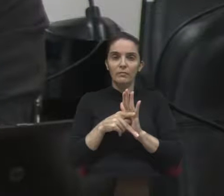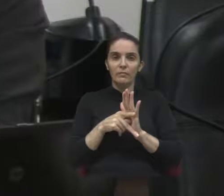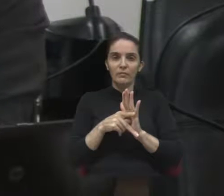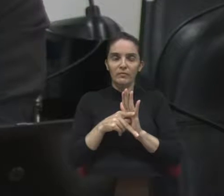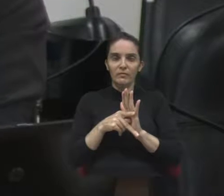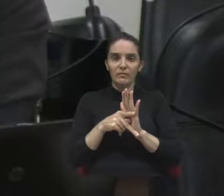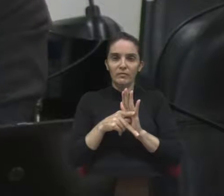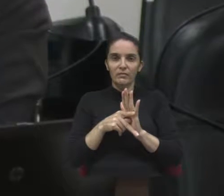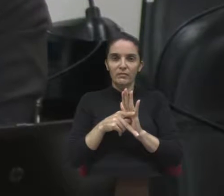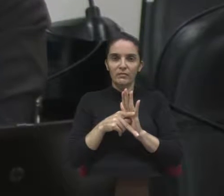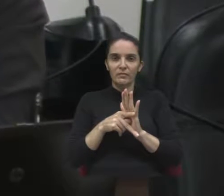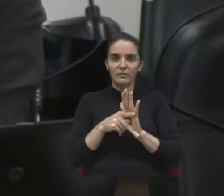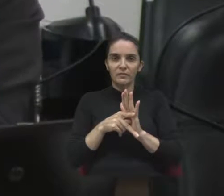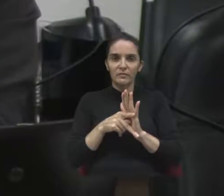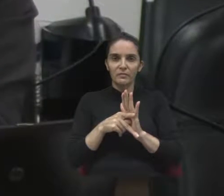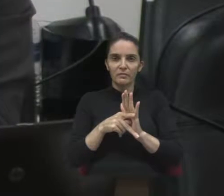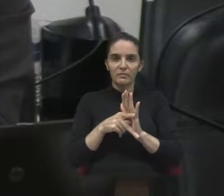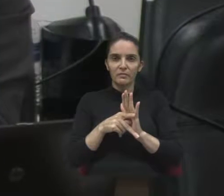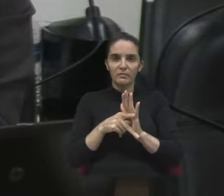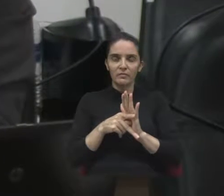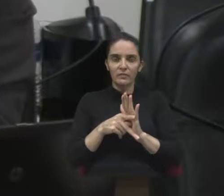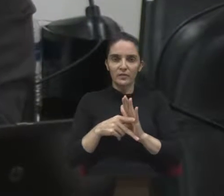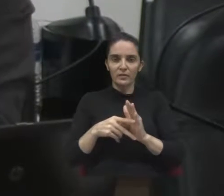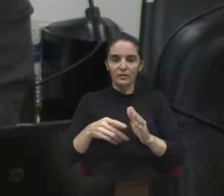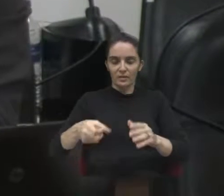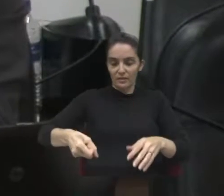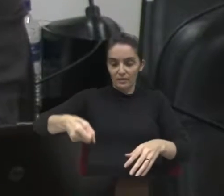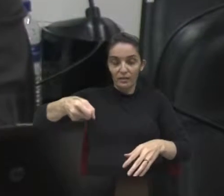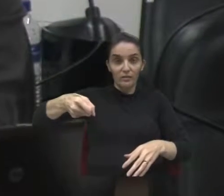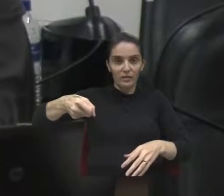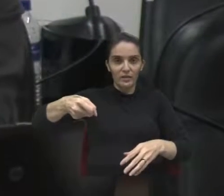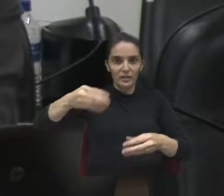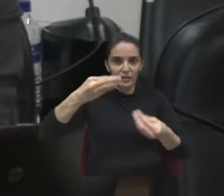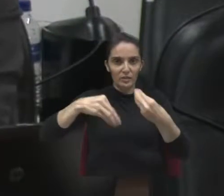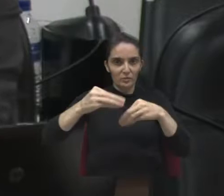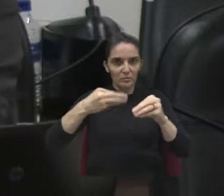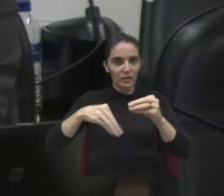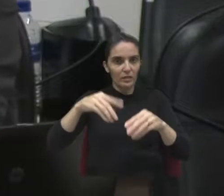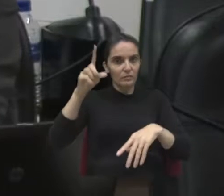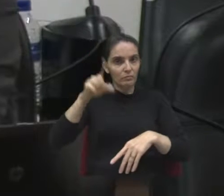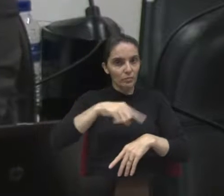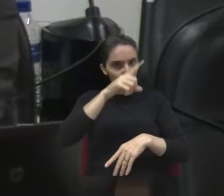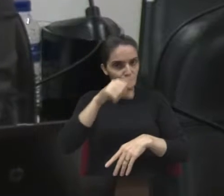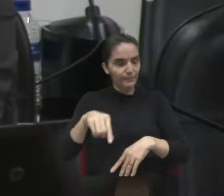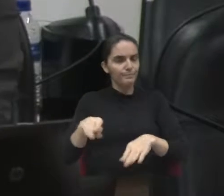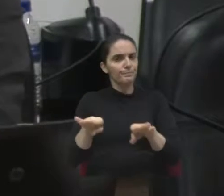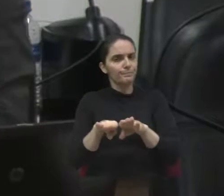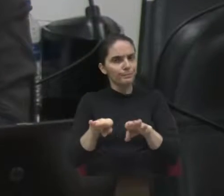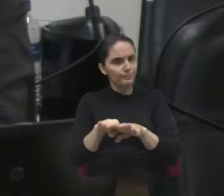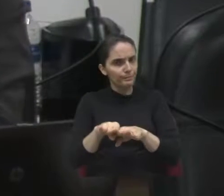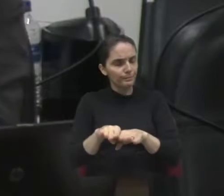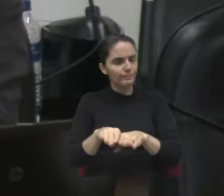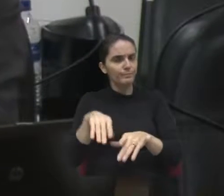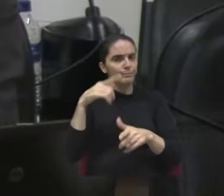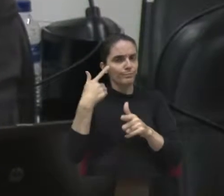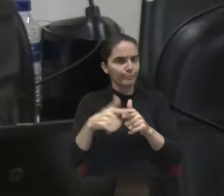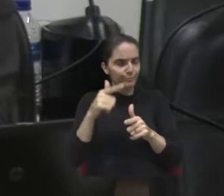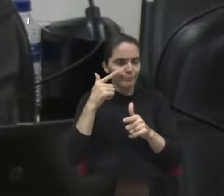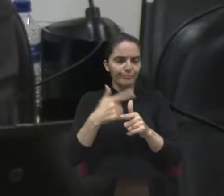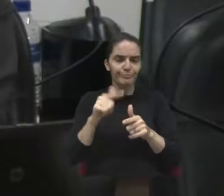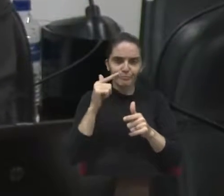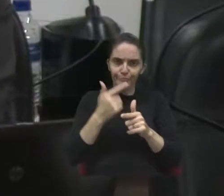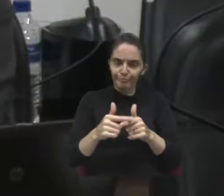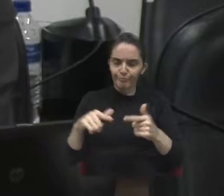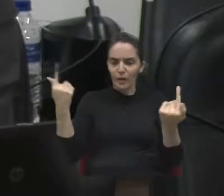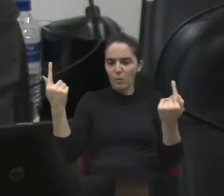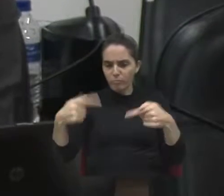proibição da distribuição de sacolas plásticas nos supermercados também gerou um grande dilema, um grande embate, e